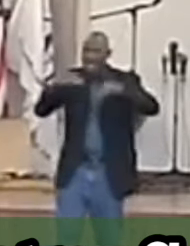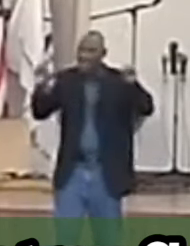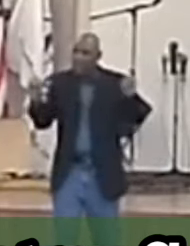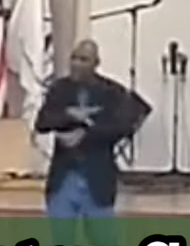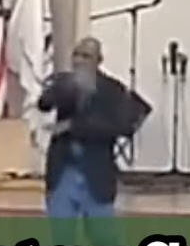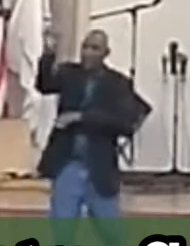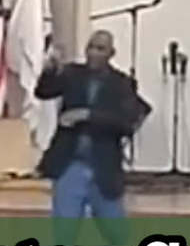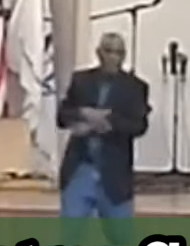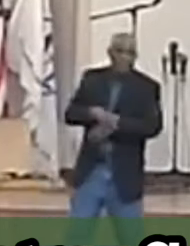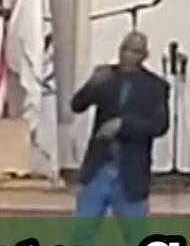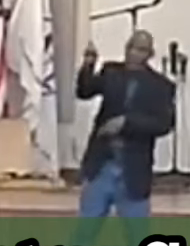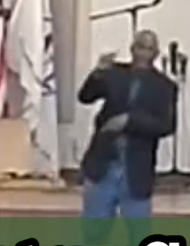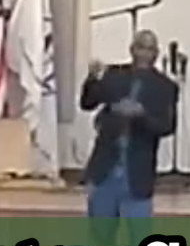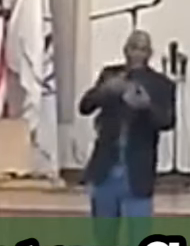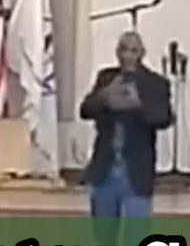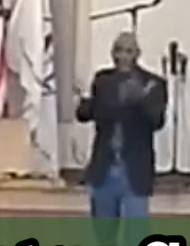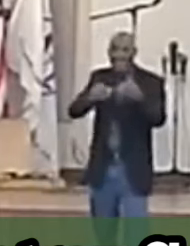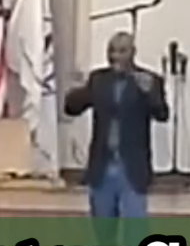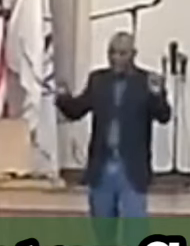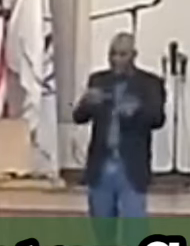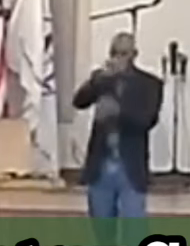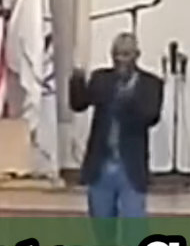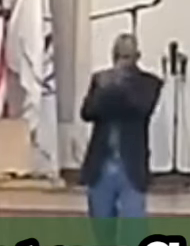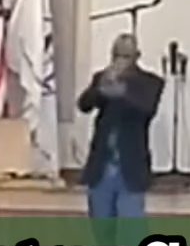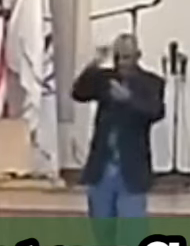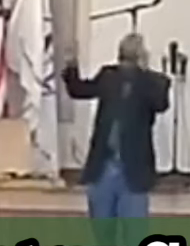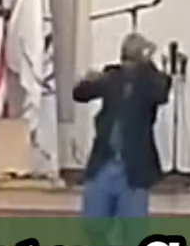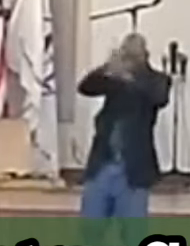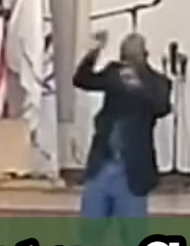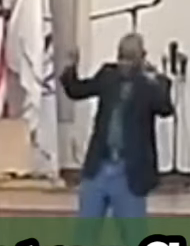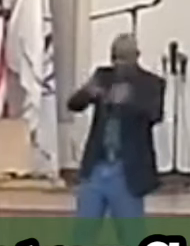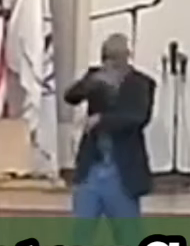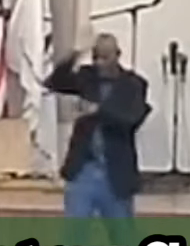que chegou perto da sua glória. Eita!